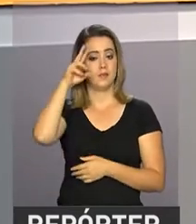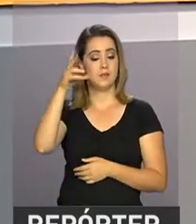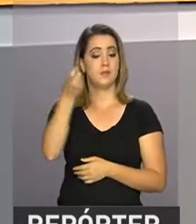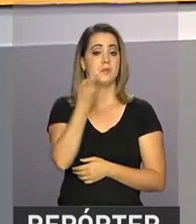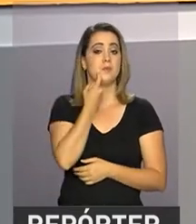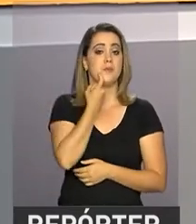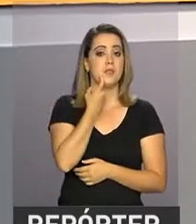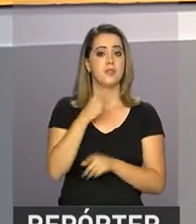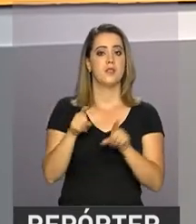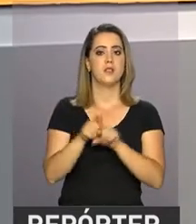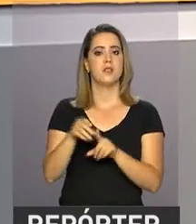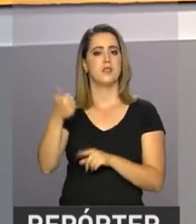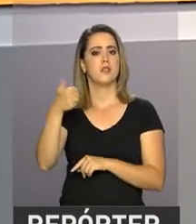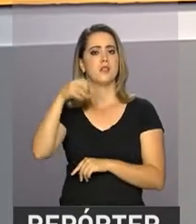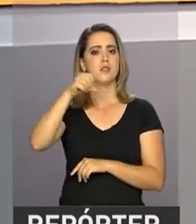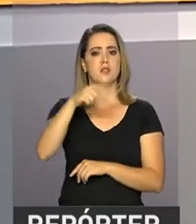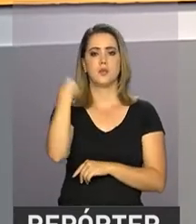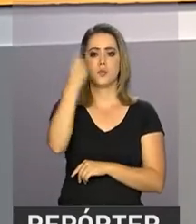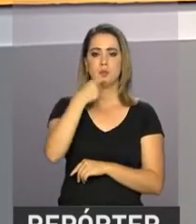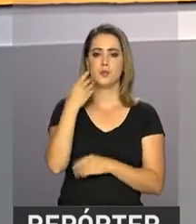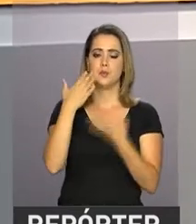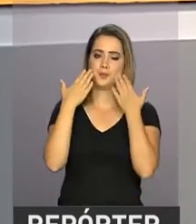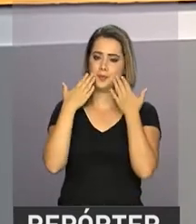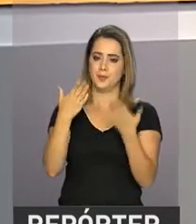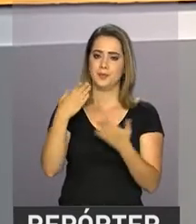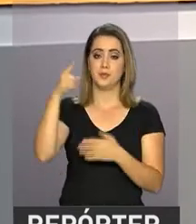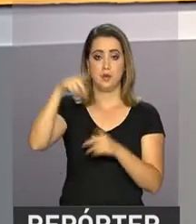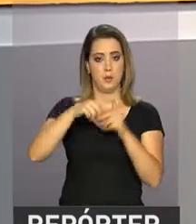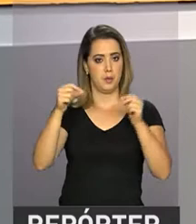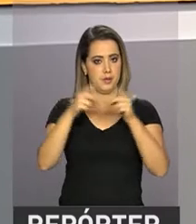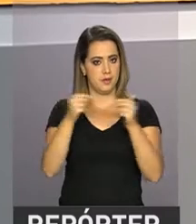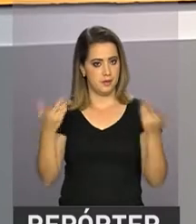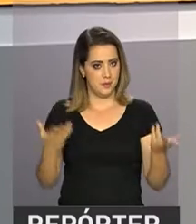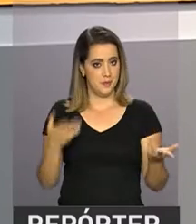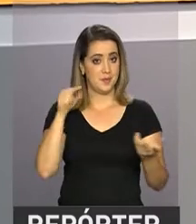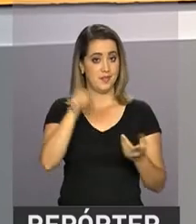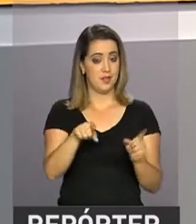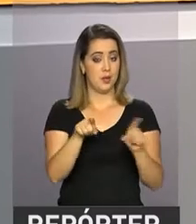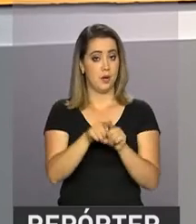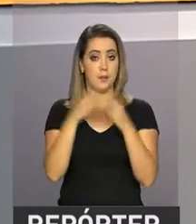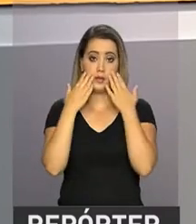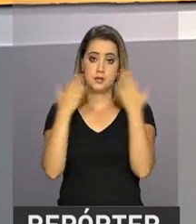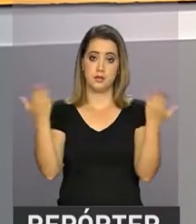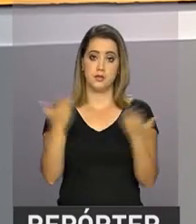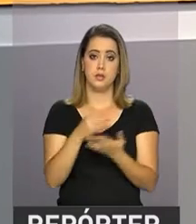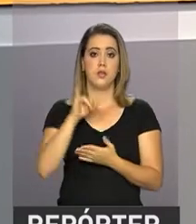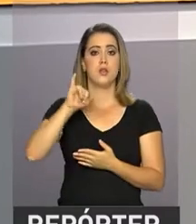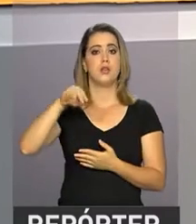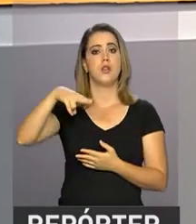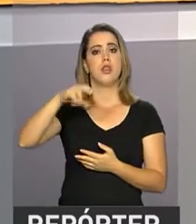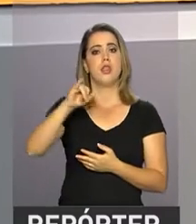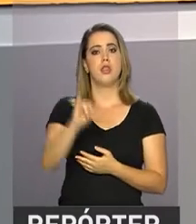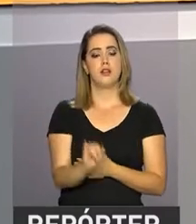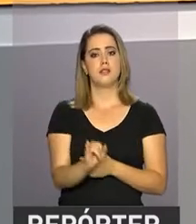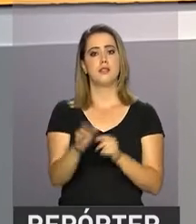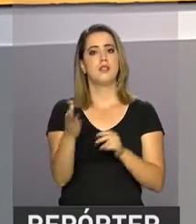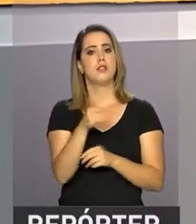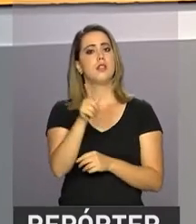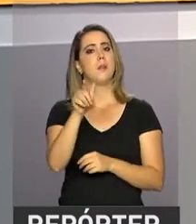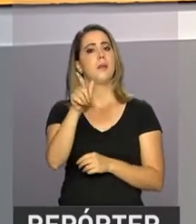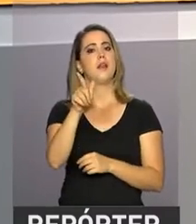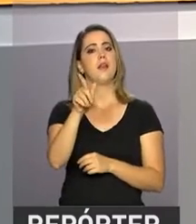sexta às 19 horas horário de brasília o programa de hoje está sendo apresentado pelos jornalistas nazi brum e